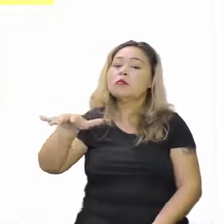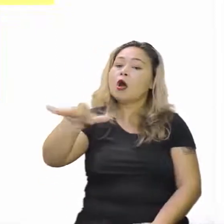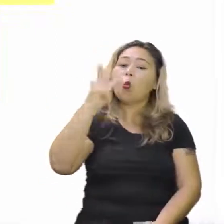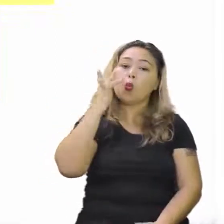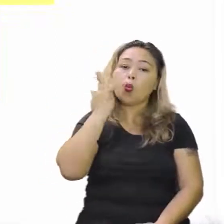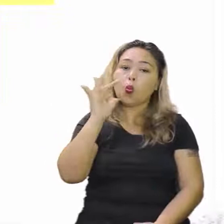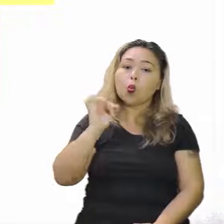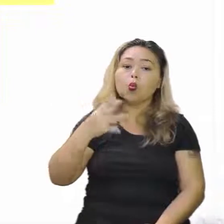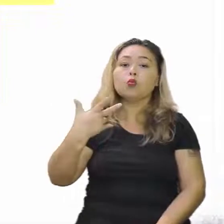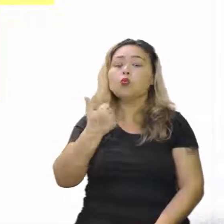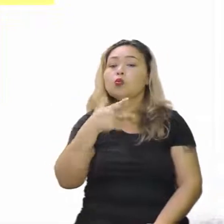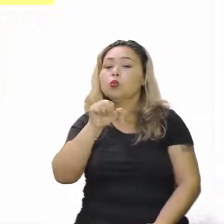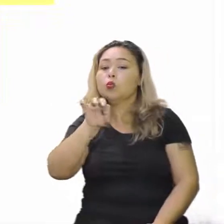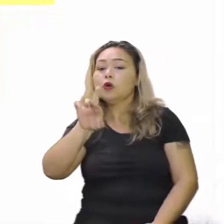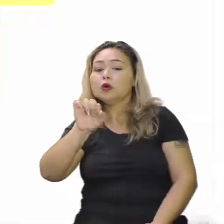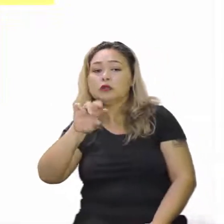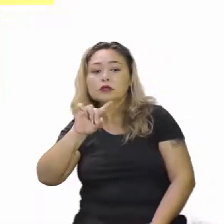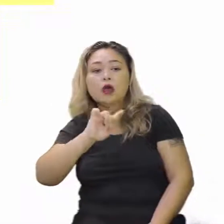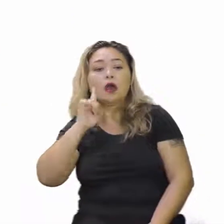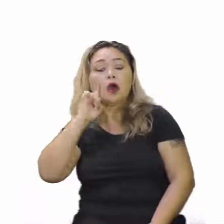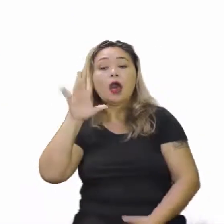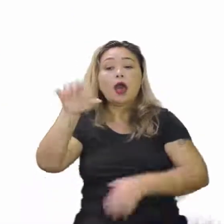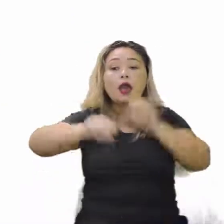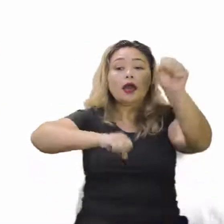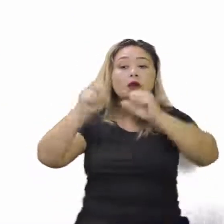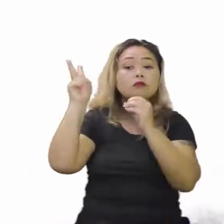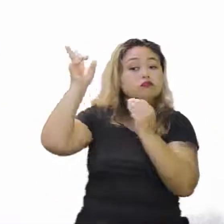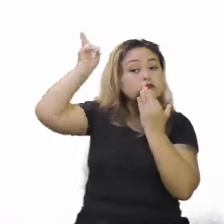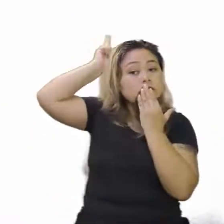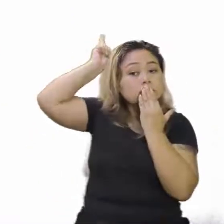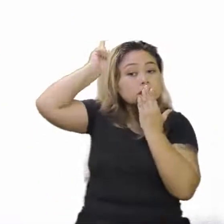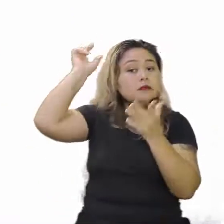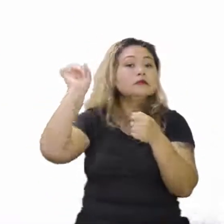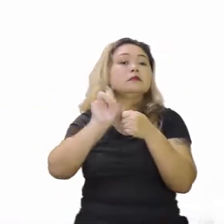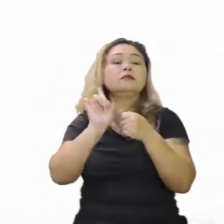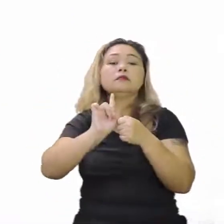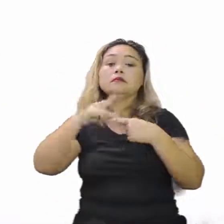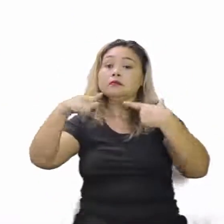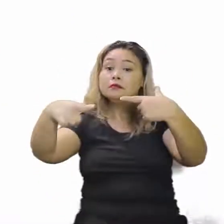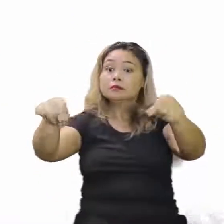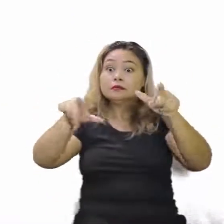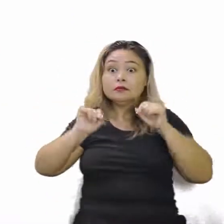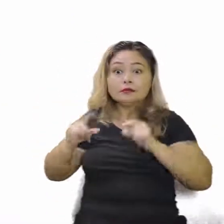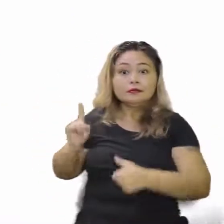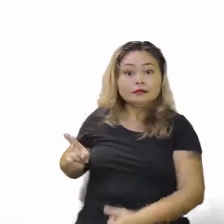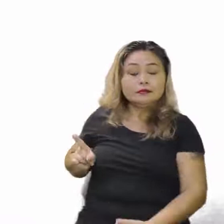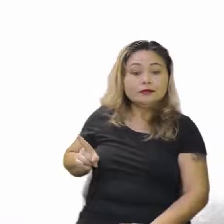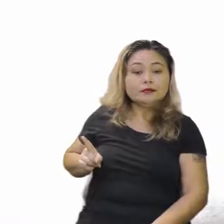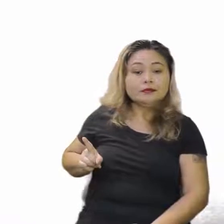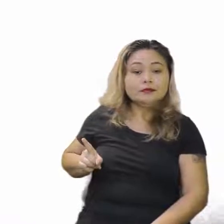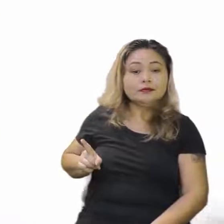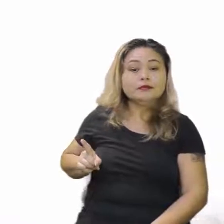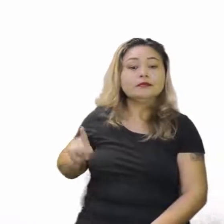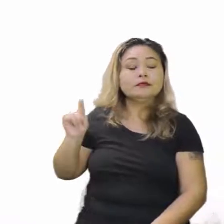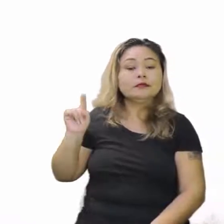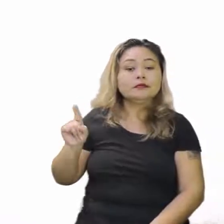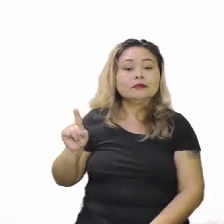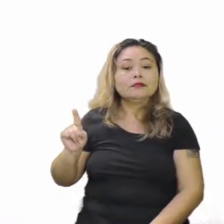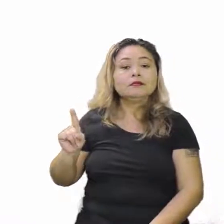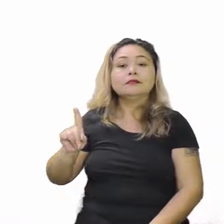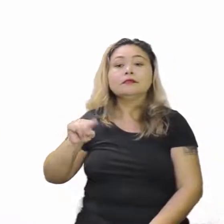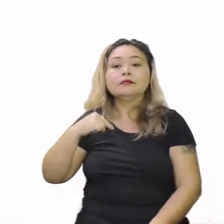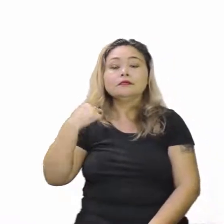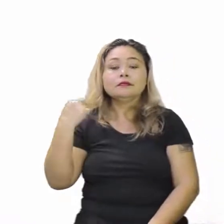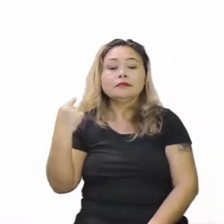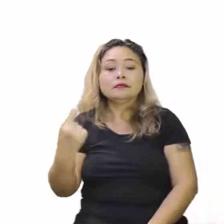Sertão, captura de índios. Aí vem quem? O Forte Príncipe da Beira. Meus queridos, aqui nós estamos